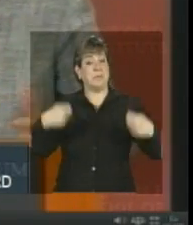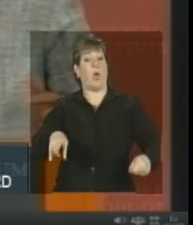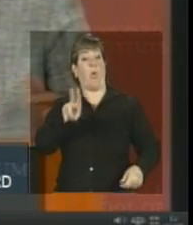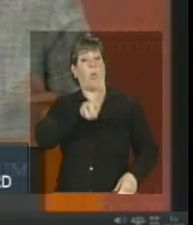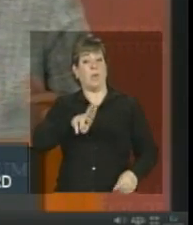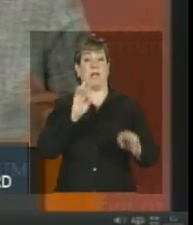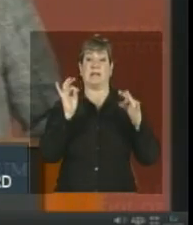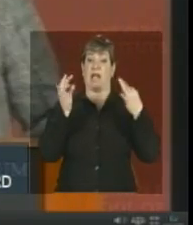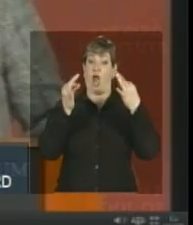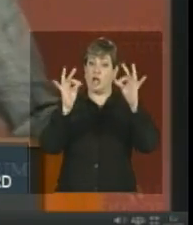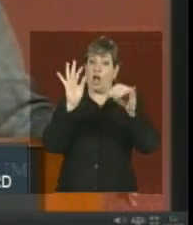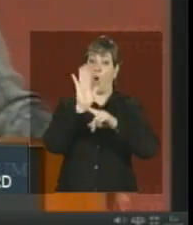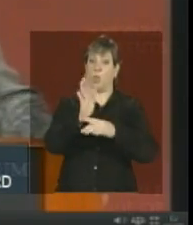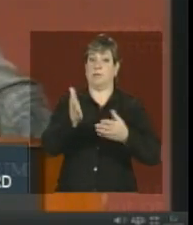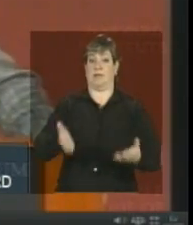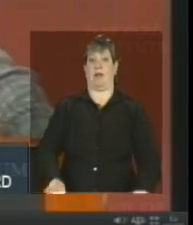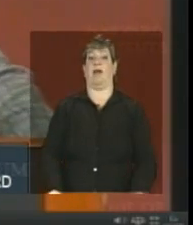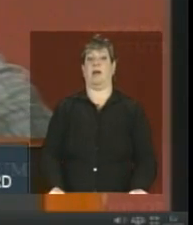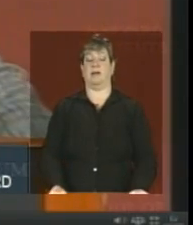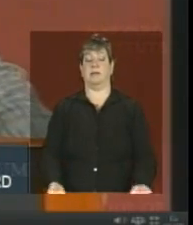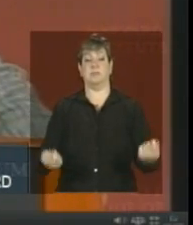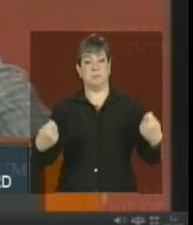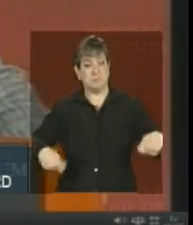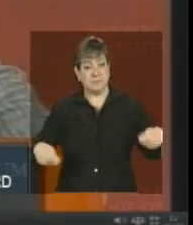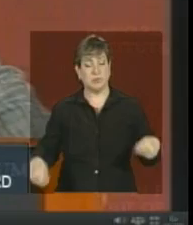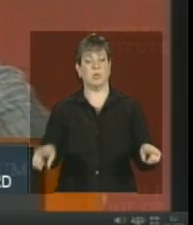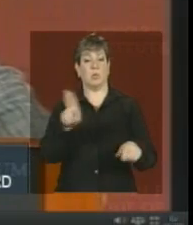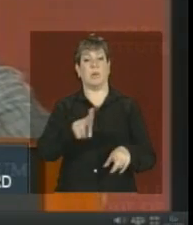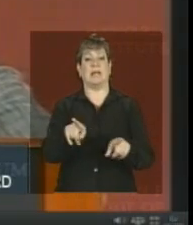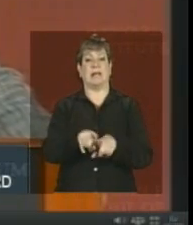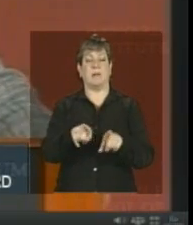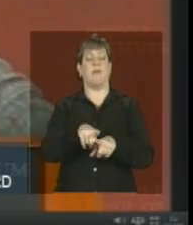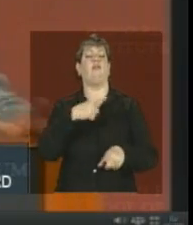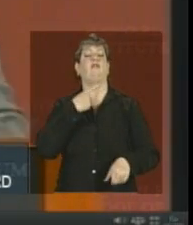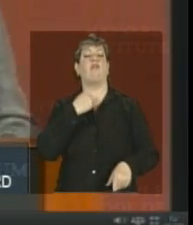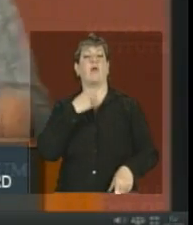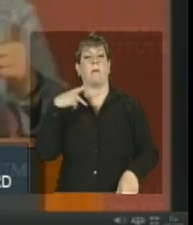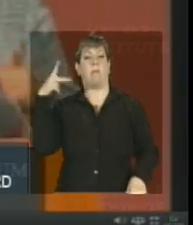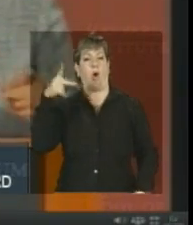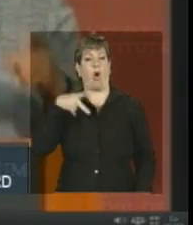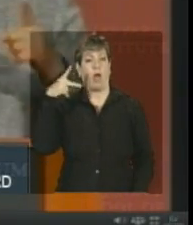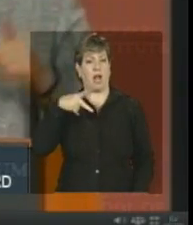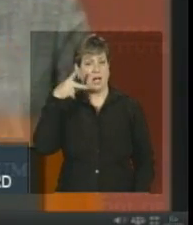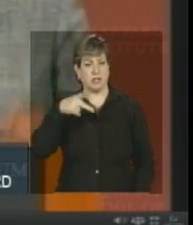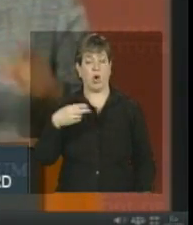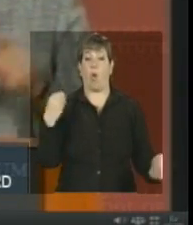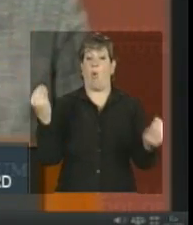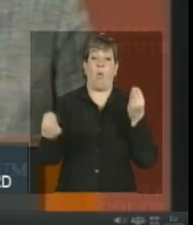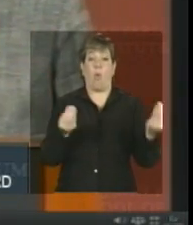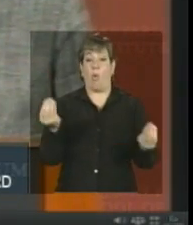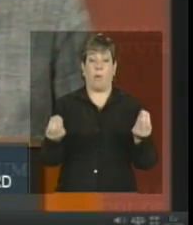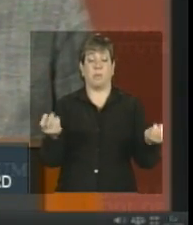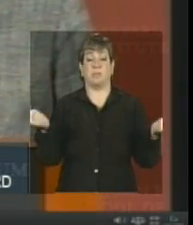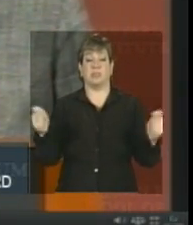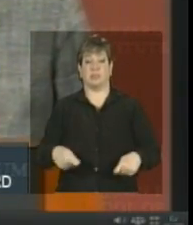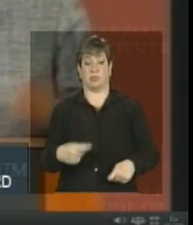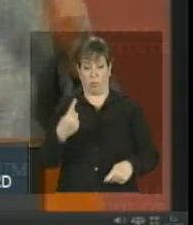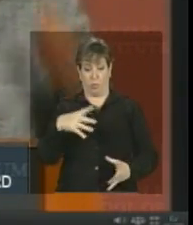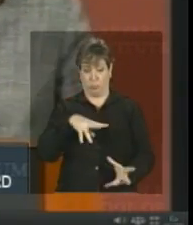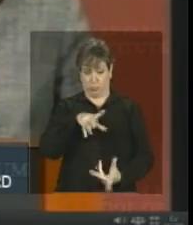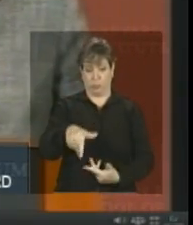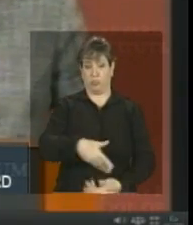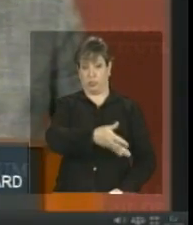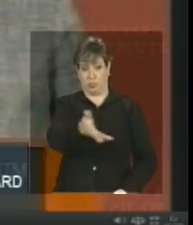tecnologia para isso, que tem de usar também a vontade política, como é que é possível um mundo em que